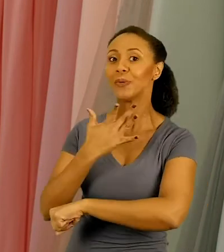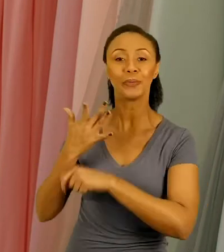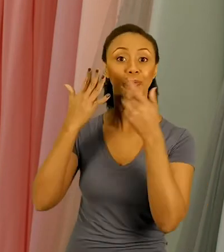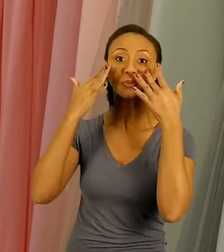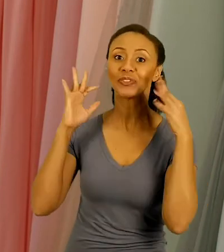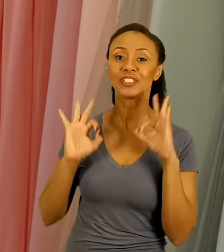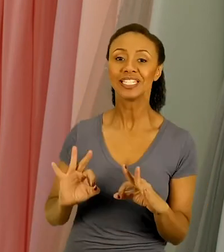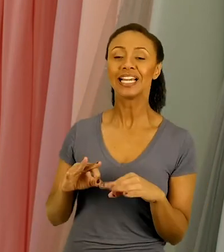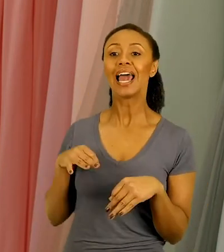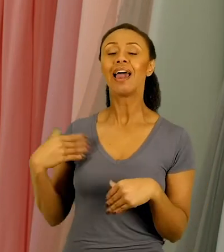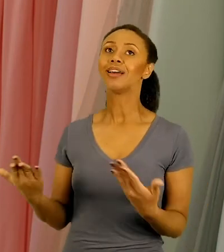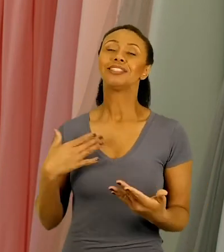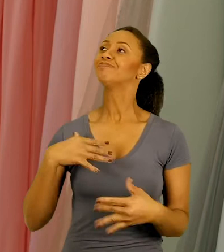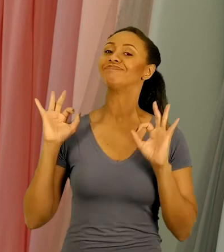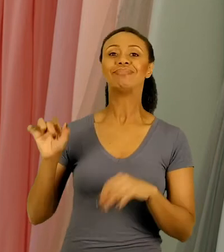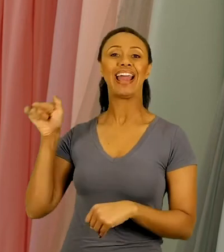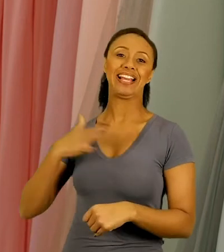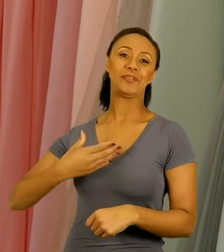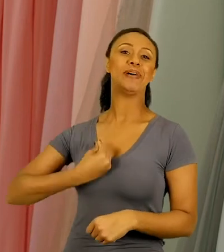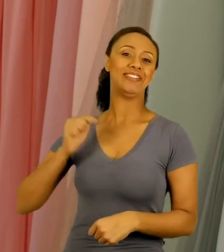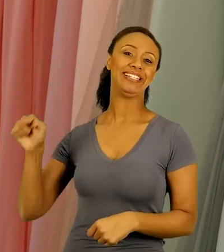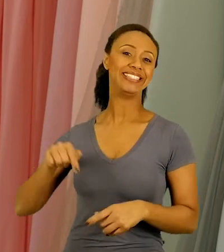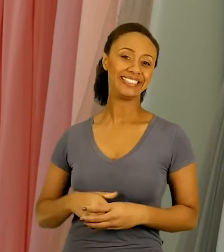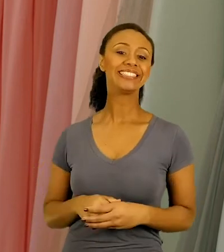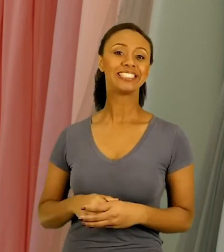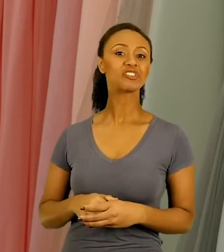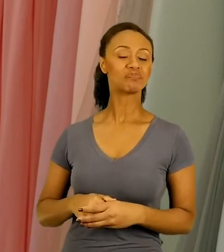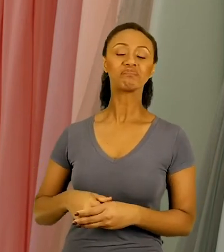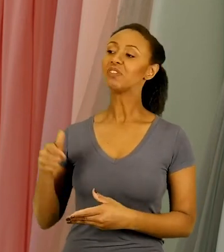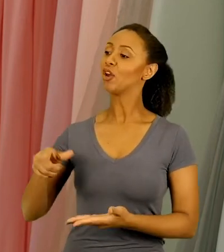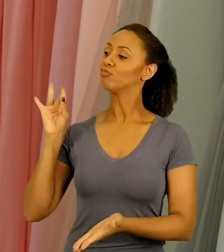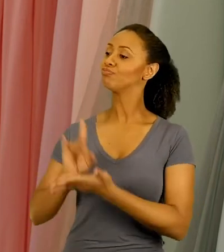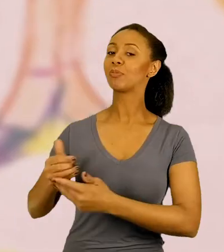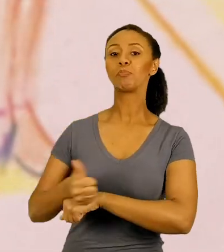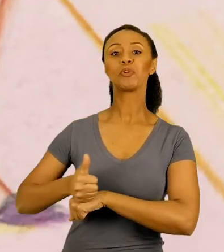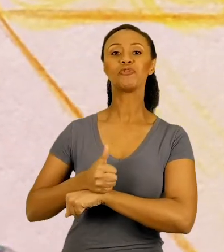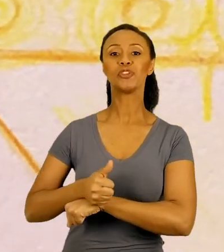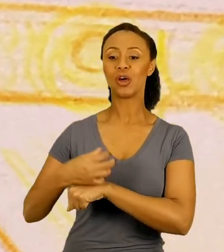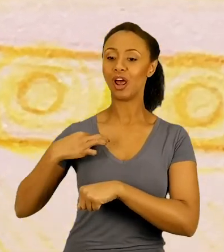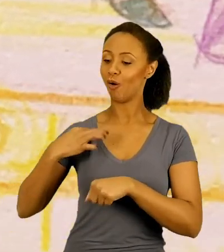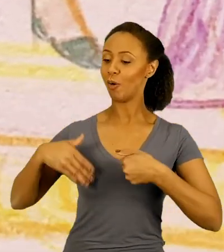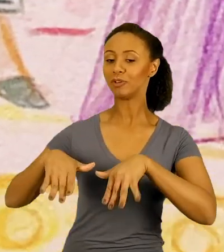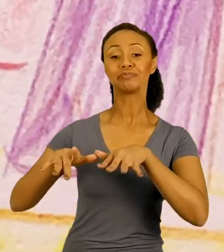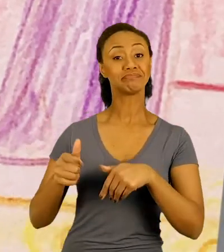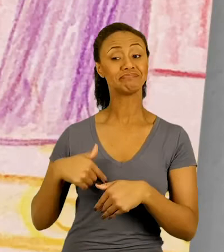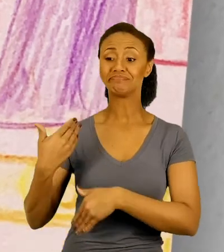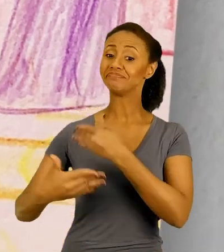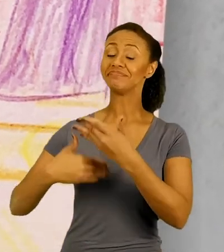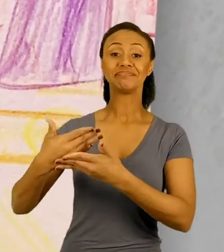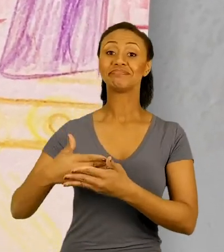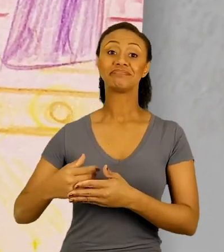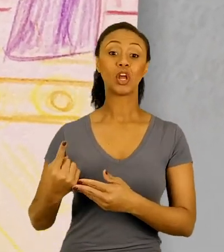muito. Aí eu falei, pronto, é isso que eu quero pra minha vida. Eu vou ser figurinista. E foi isso. Foi assim, foi a